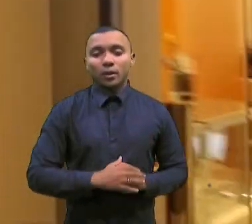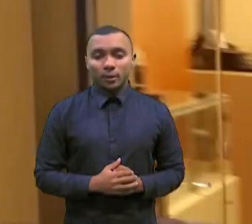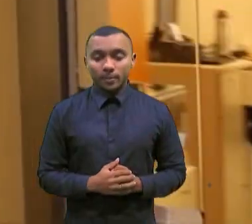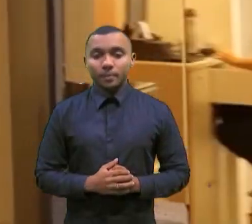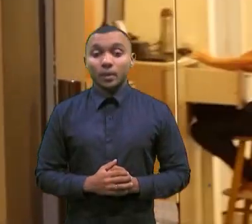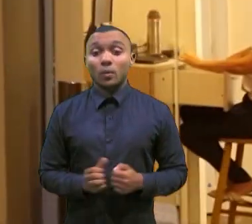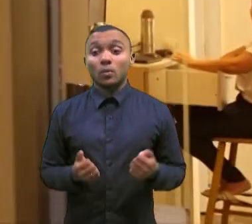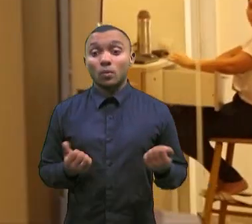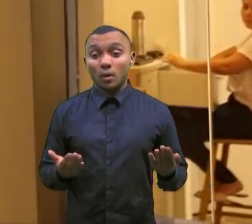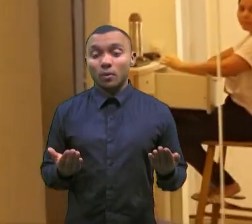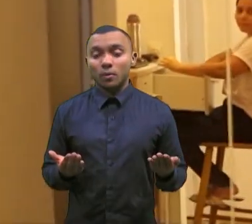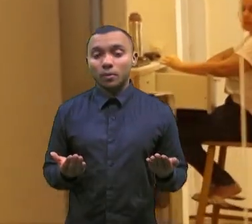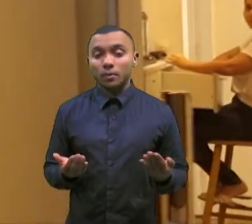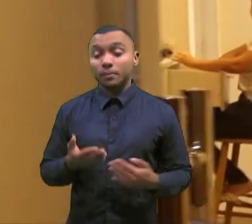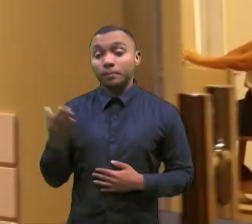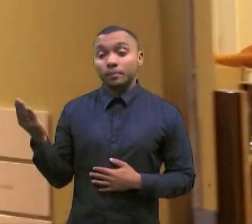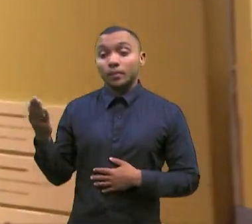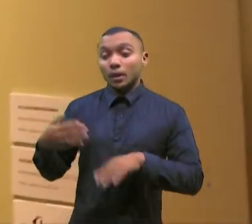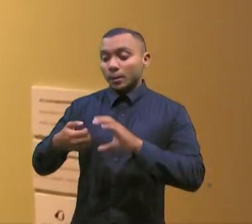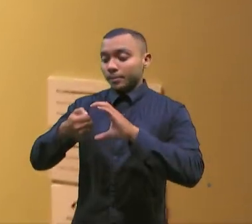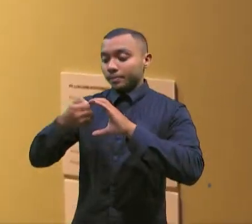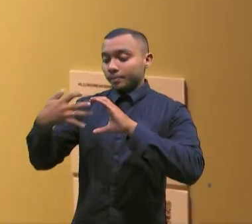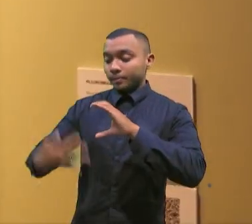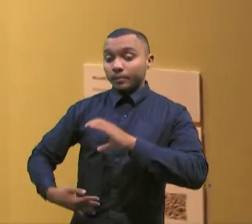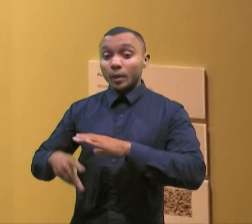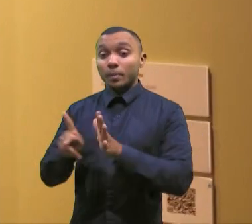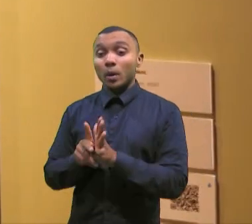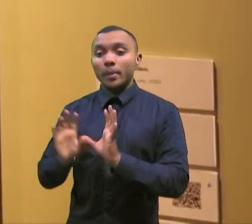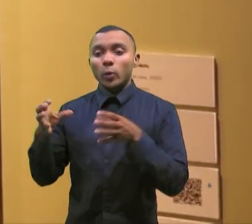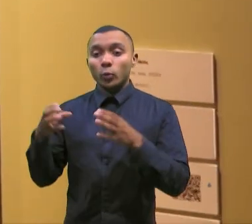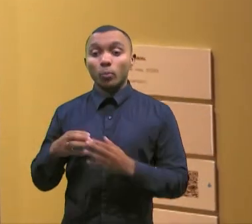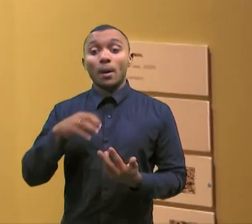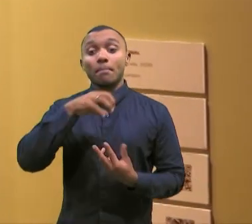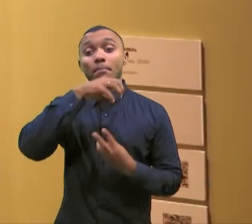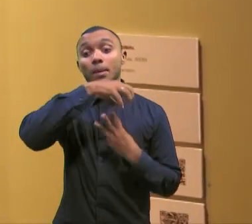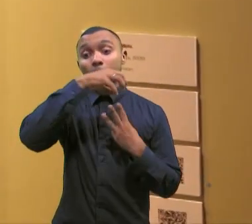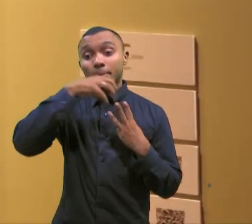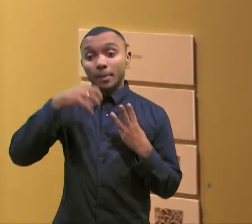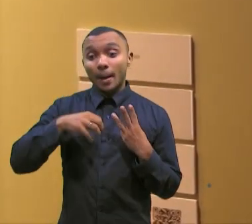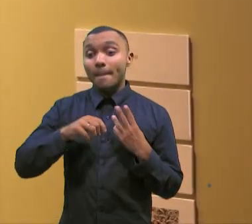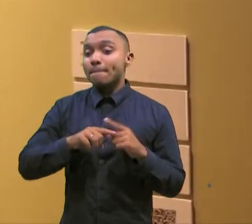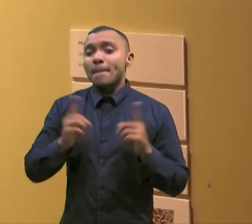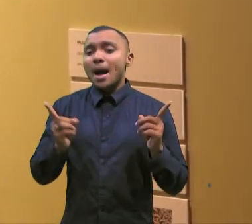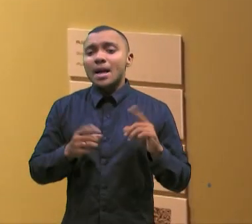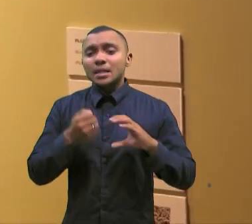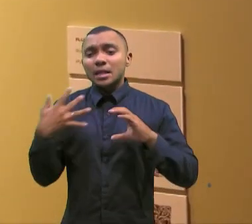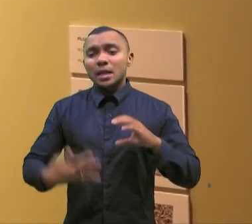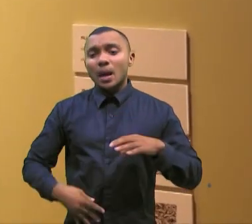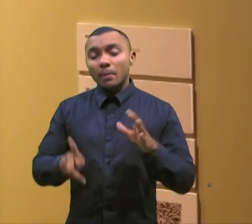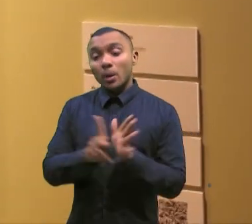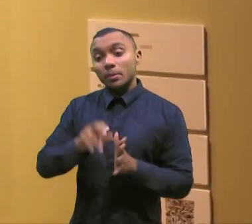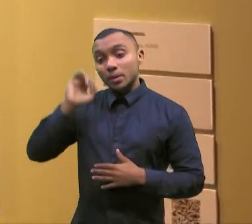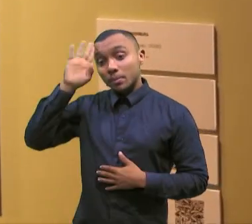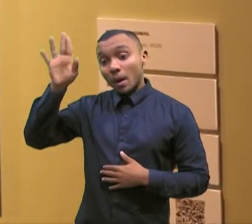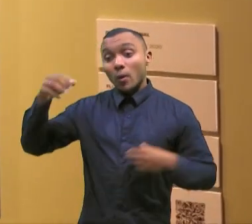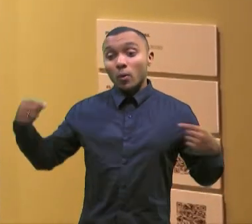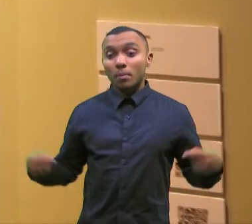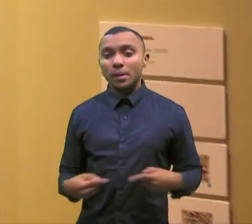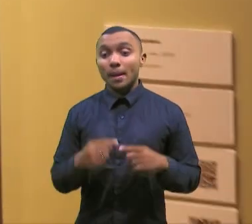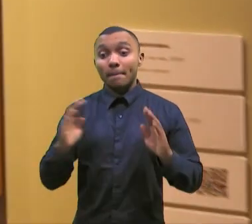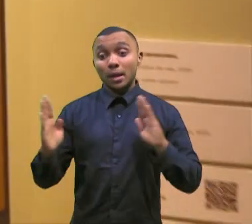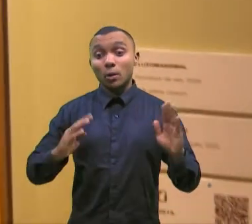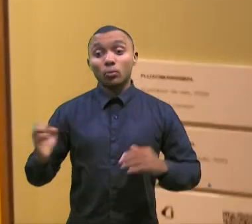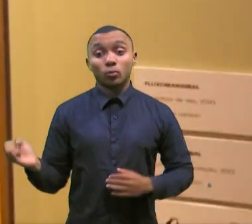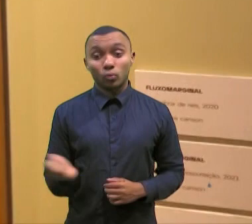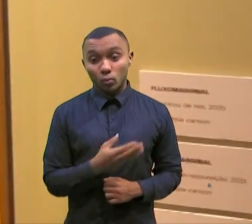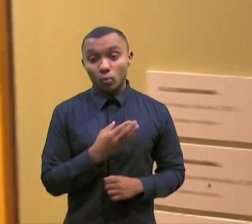exemplo, uma figura que está caracterizada com os reisados, mas ele traz um elemento que é mais contemporâneo, ele está